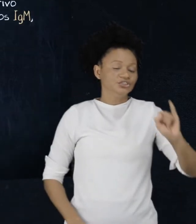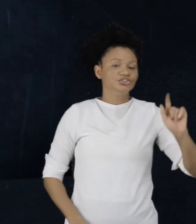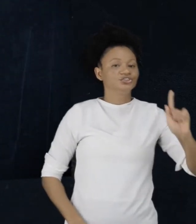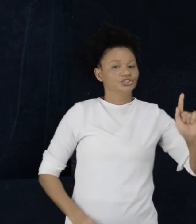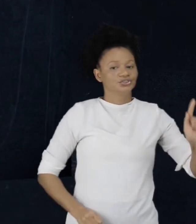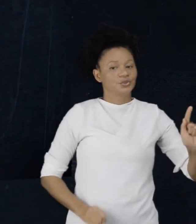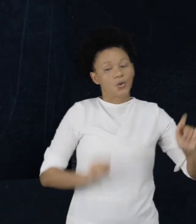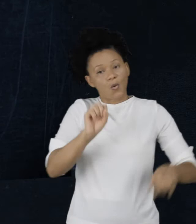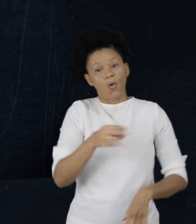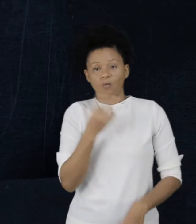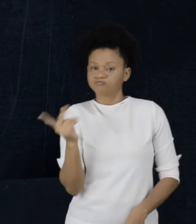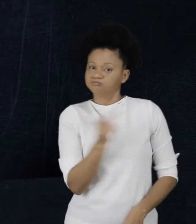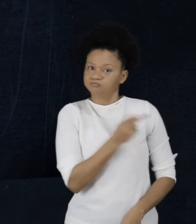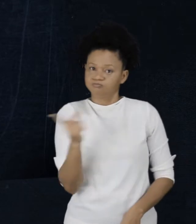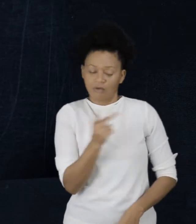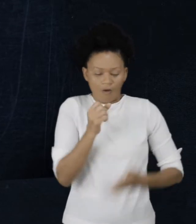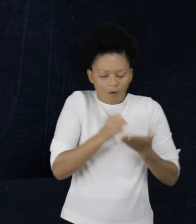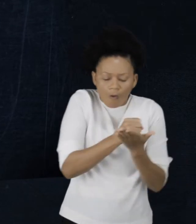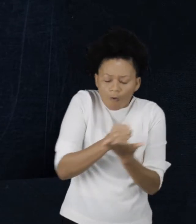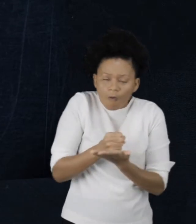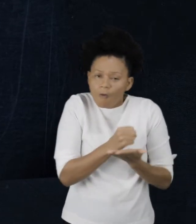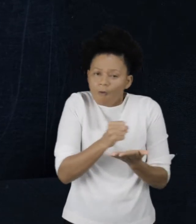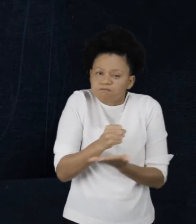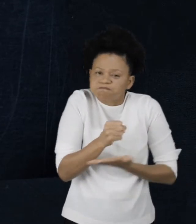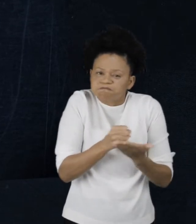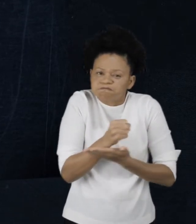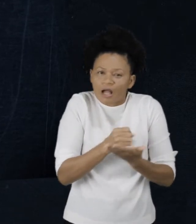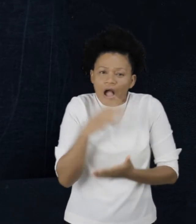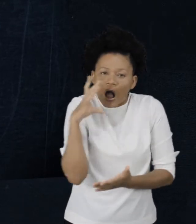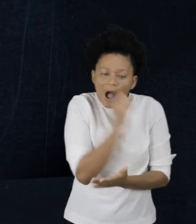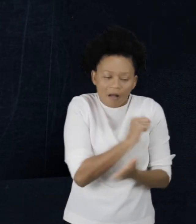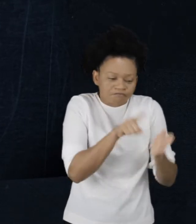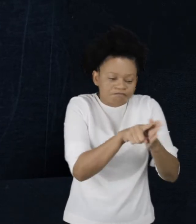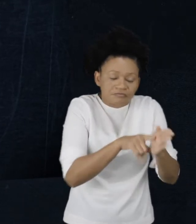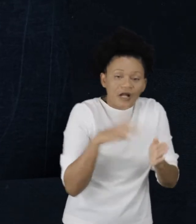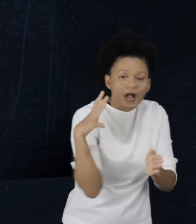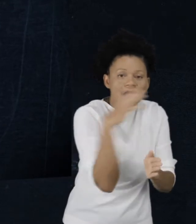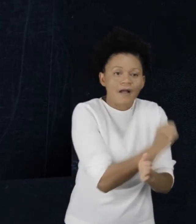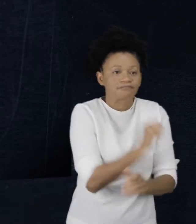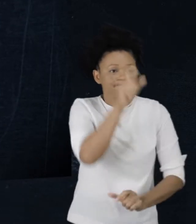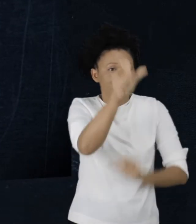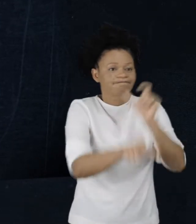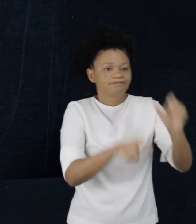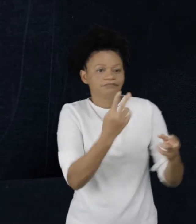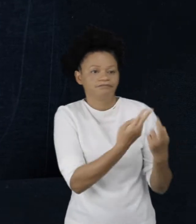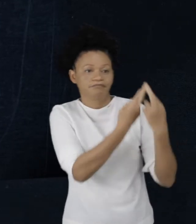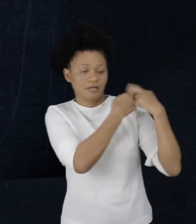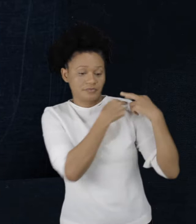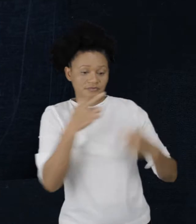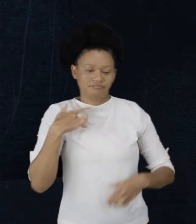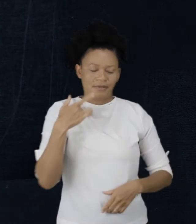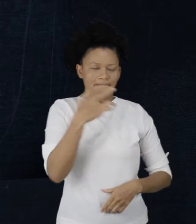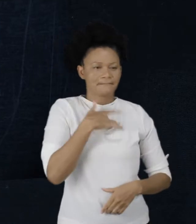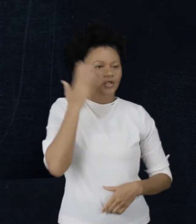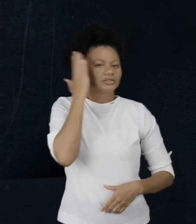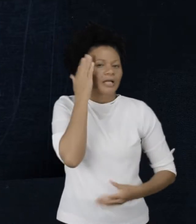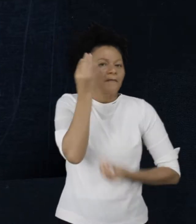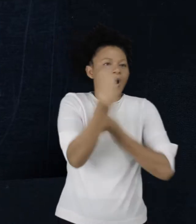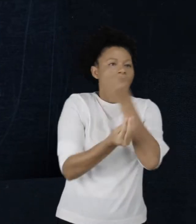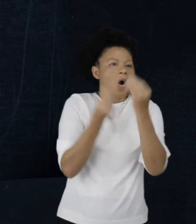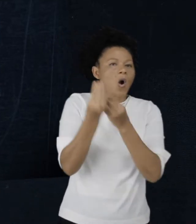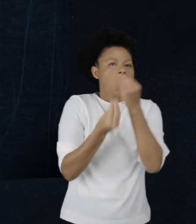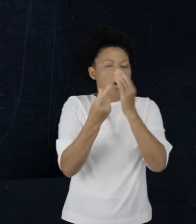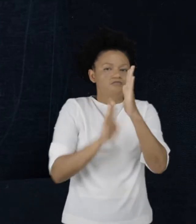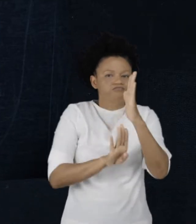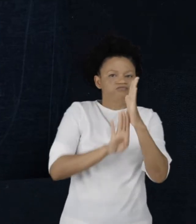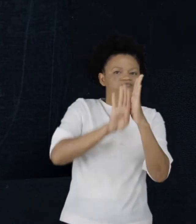ambos. Com base nas informações do teste rápido, as autoridades de saúde podem ter uma melhor noção do padrão epidemiológico